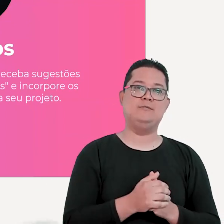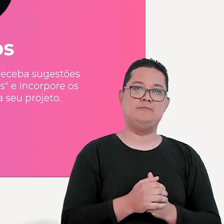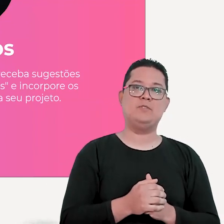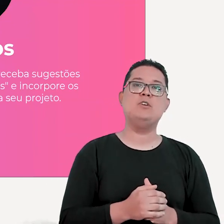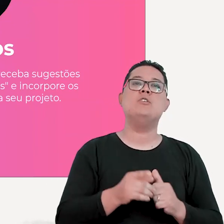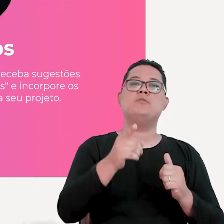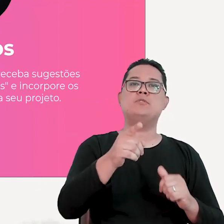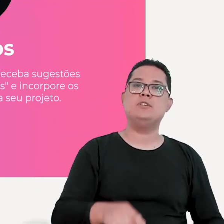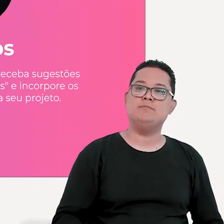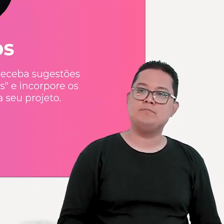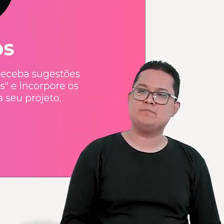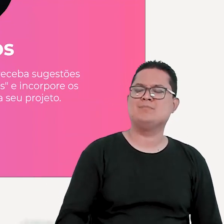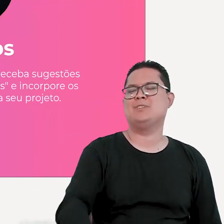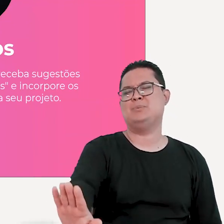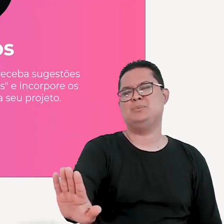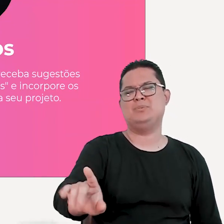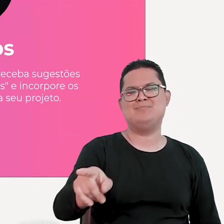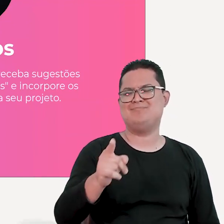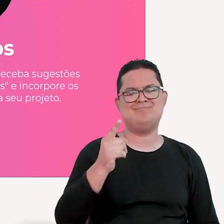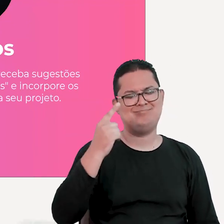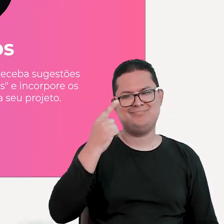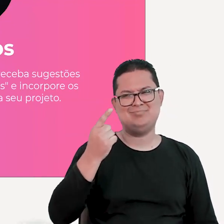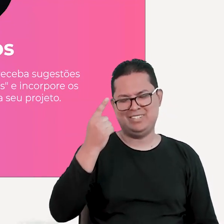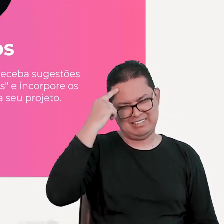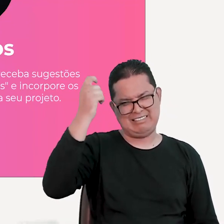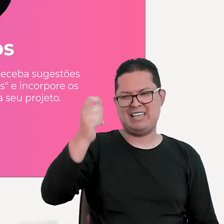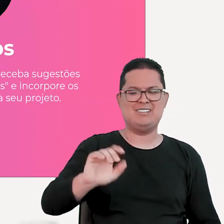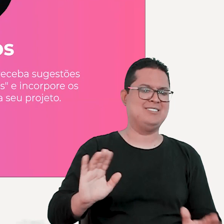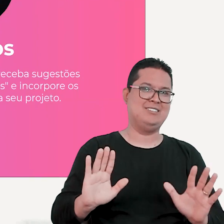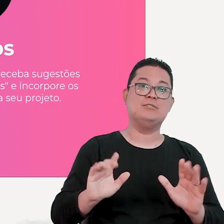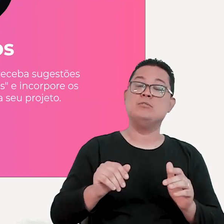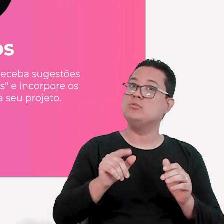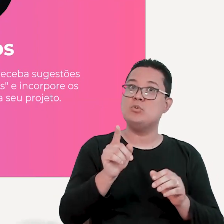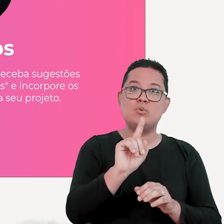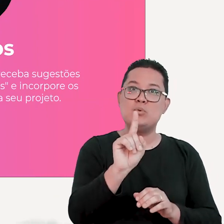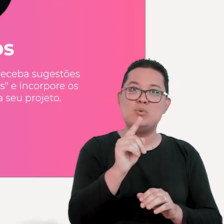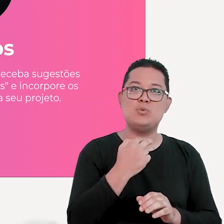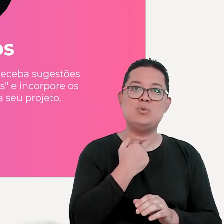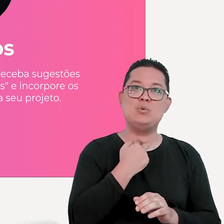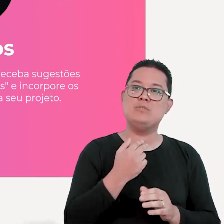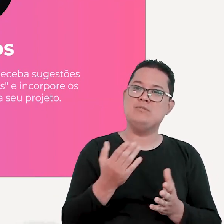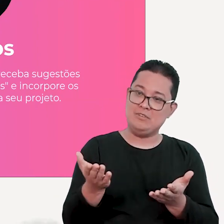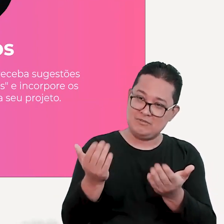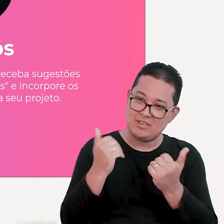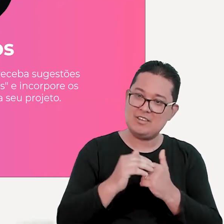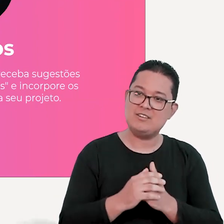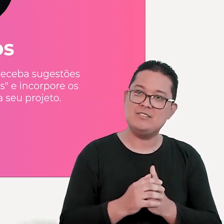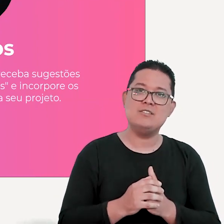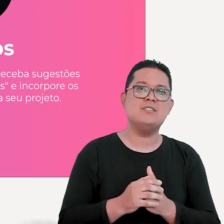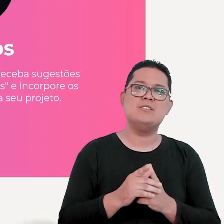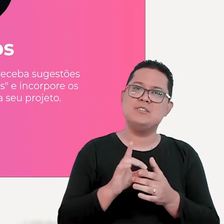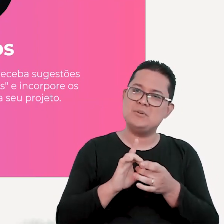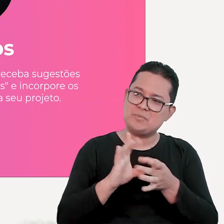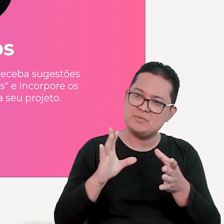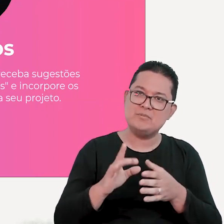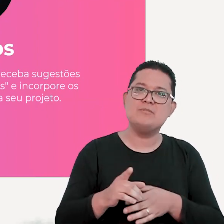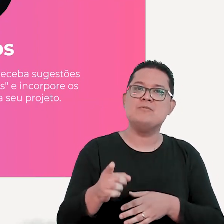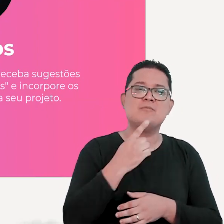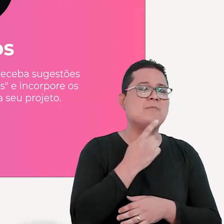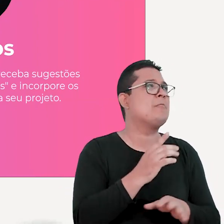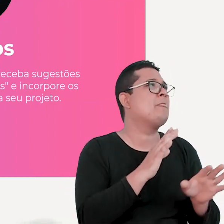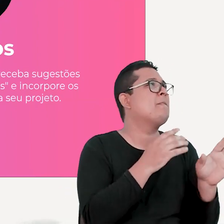censurem. Faça uma parceria com quem vai desenhar. Então, eu não sou designer, o meu desenho vai ficar horrível, eu não